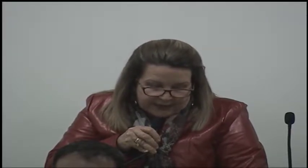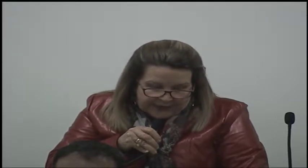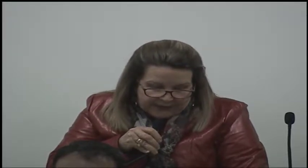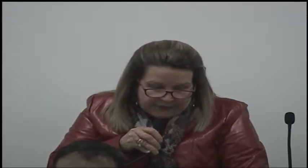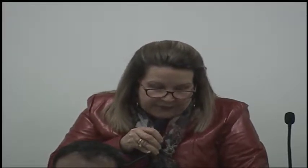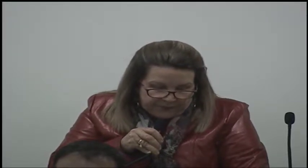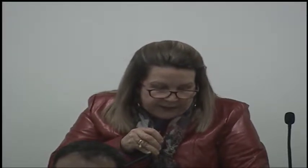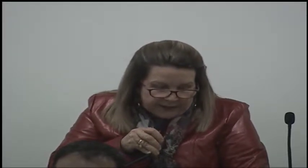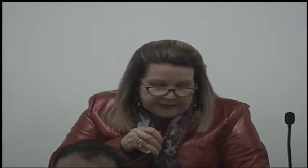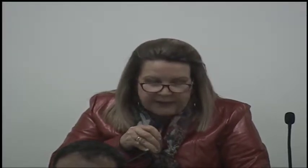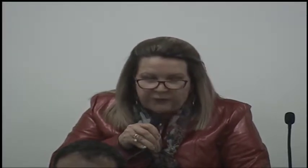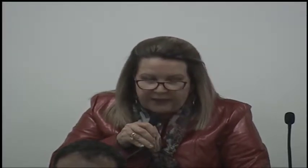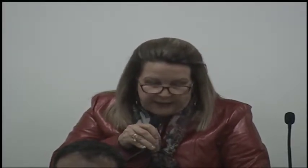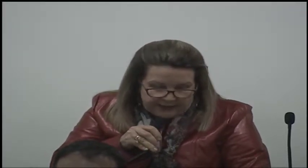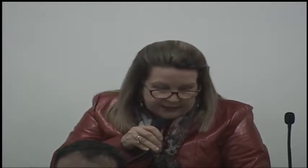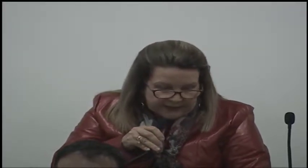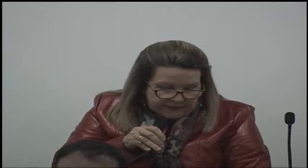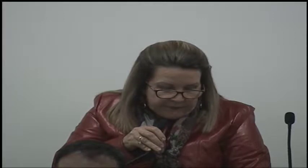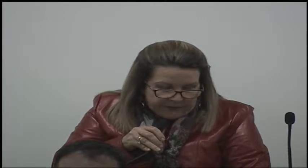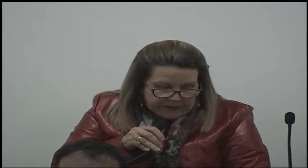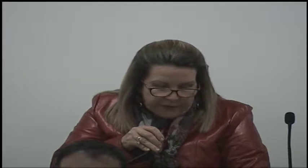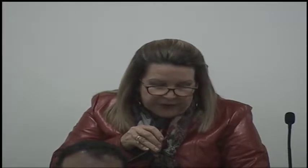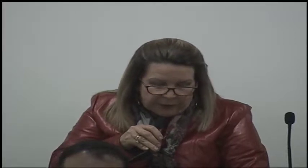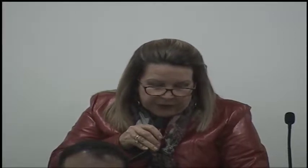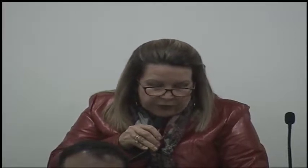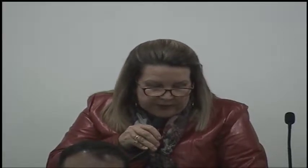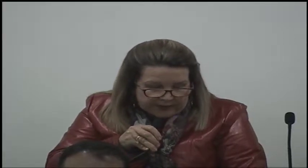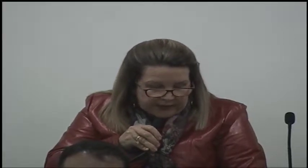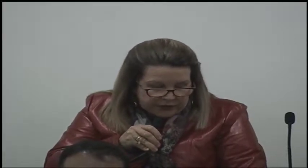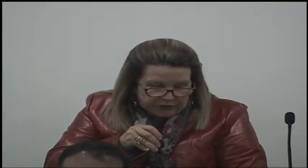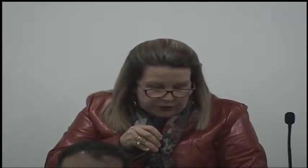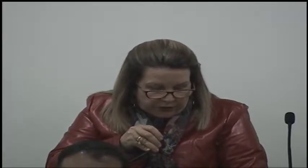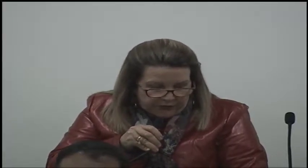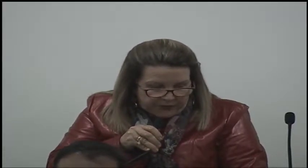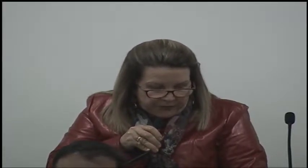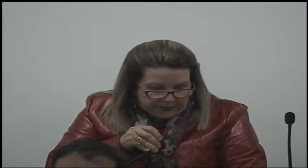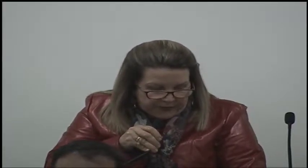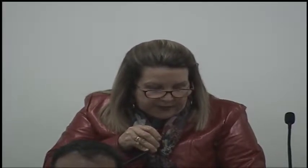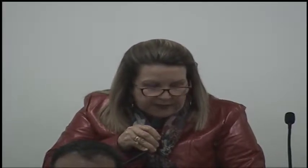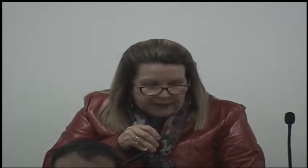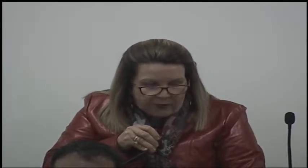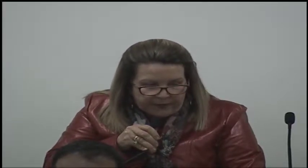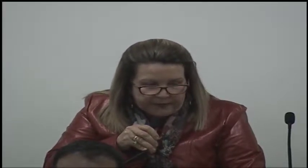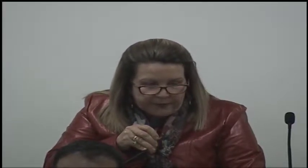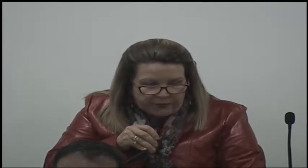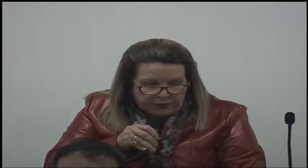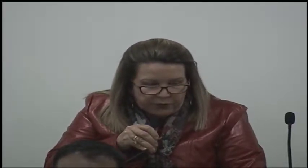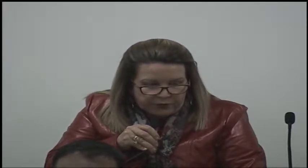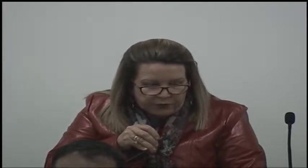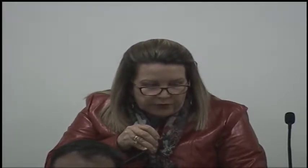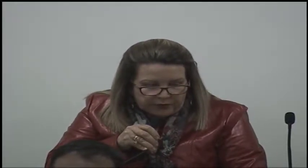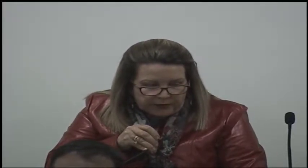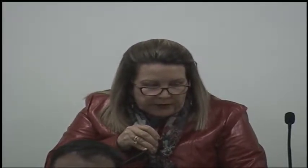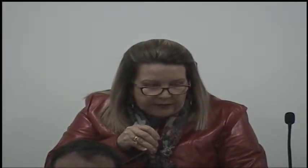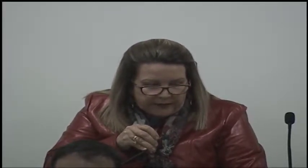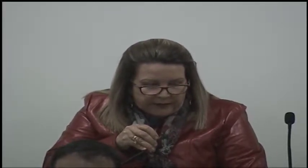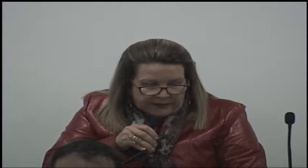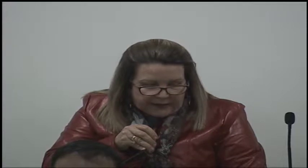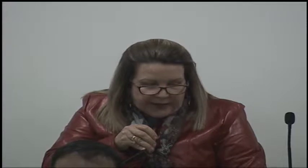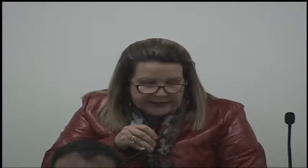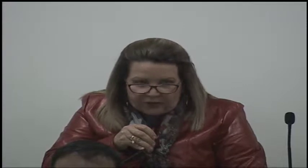faixa etária que seria uma criança principalmente adolescente o jovem então esse é meu intuito de